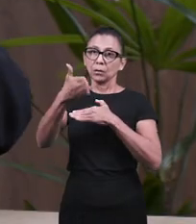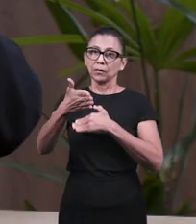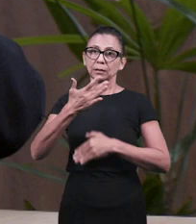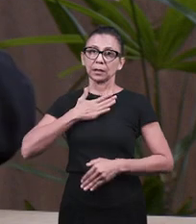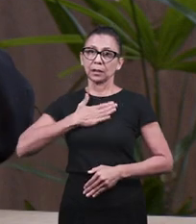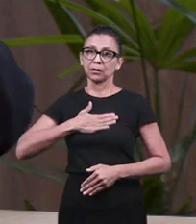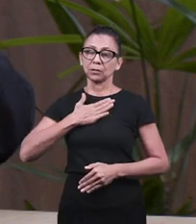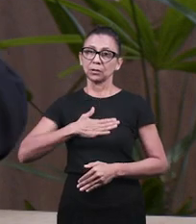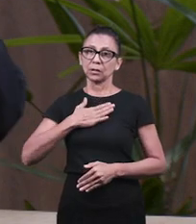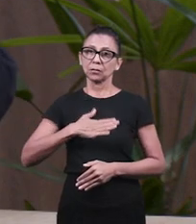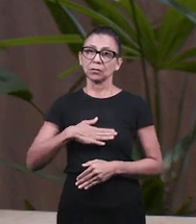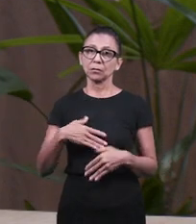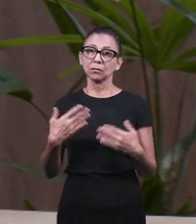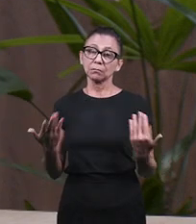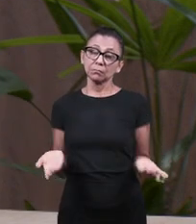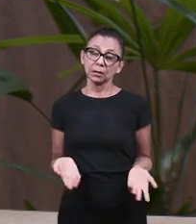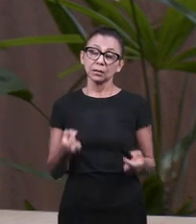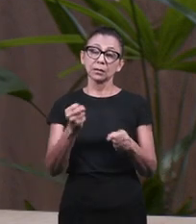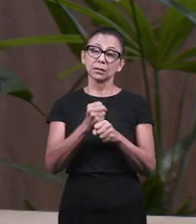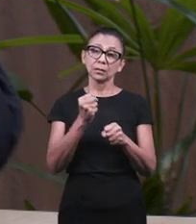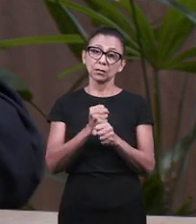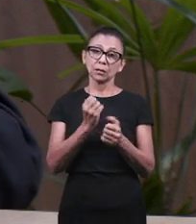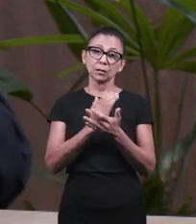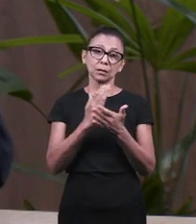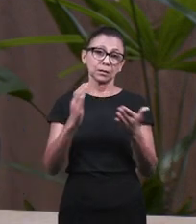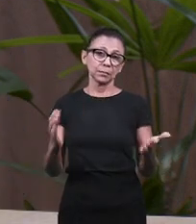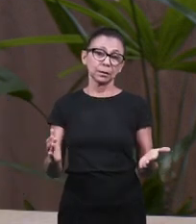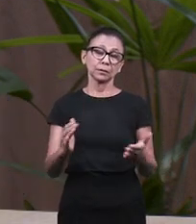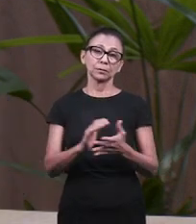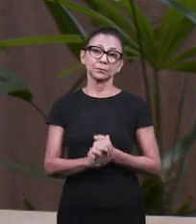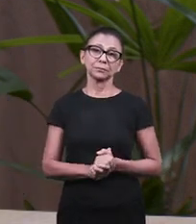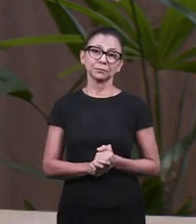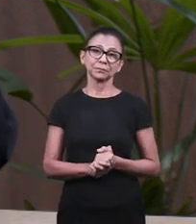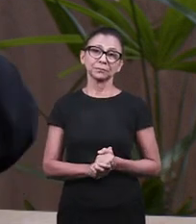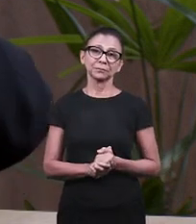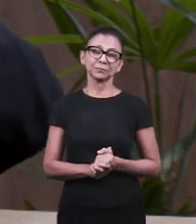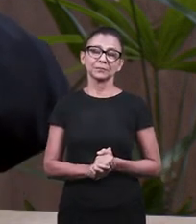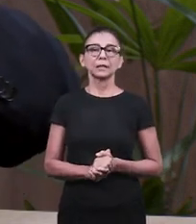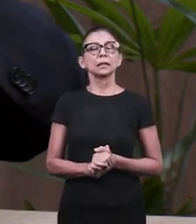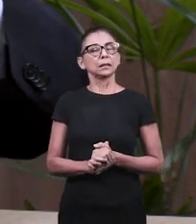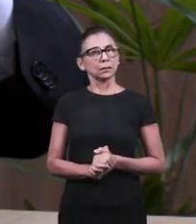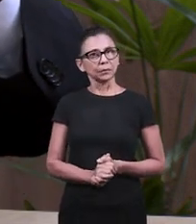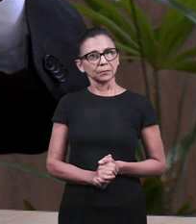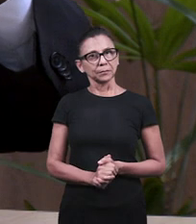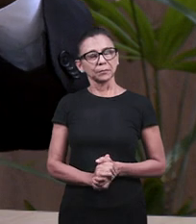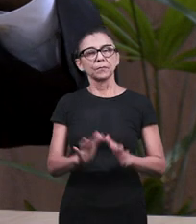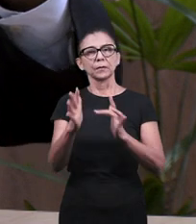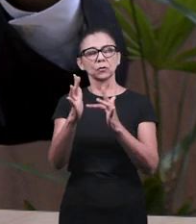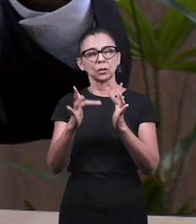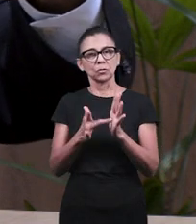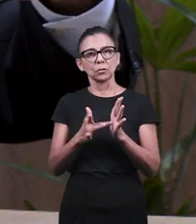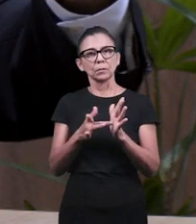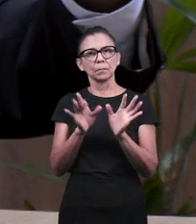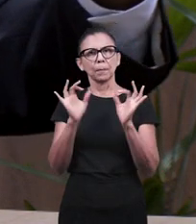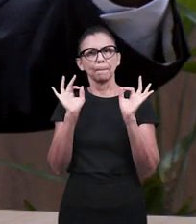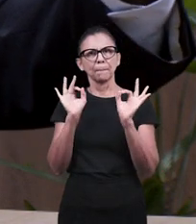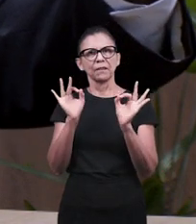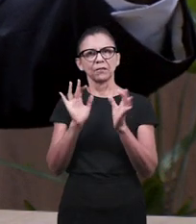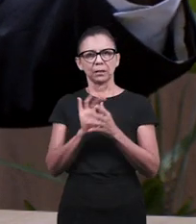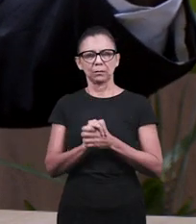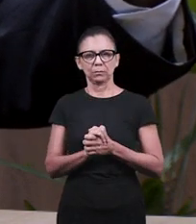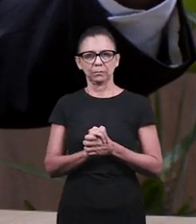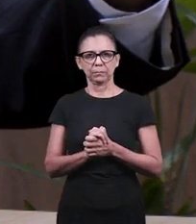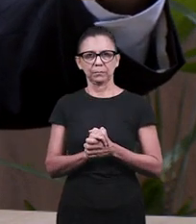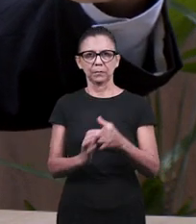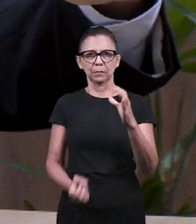suas obras estivessem acabadas desde a fundação do mundo. Quando você se converte ao Senhor Jesus, a perfeição. As suas obras estão